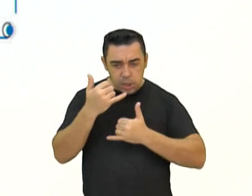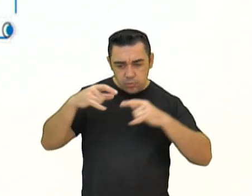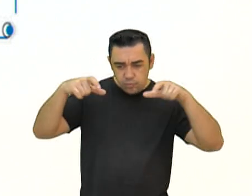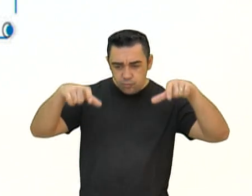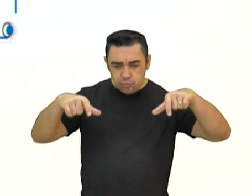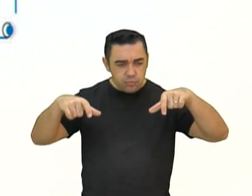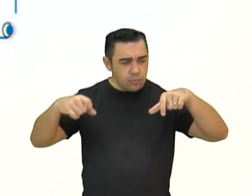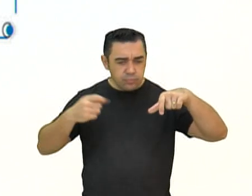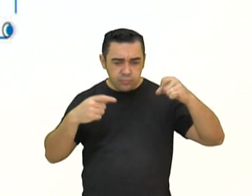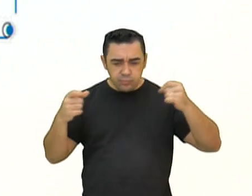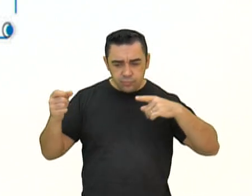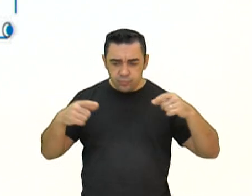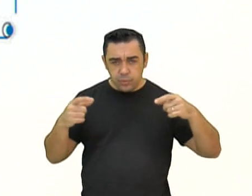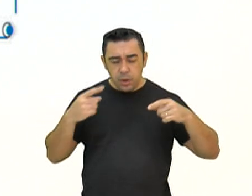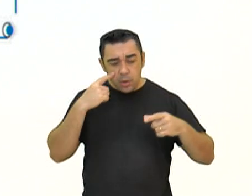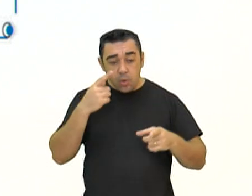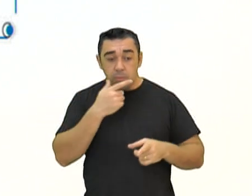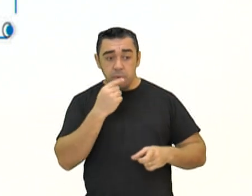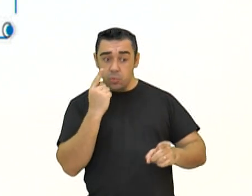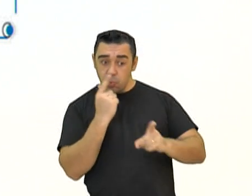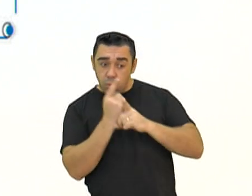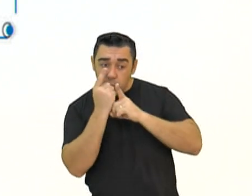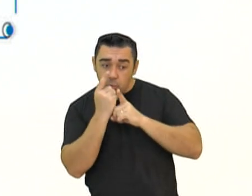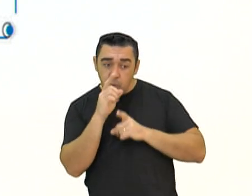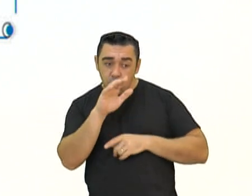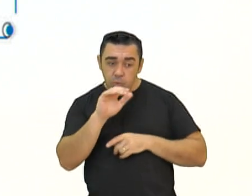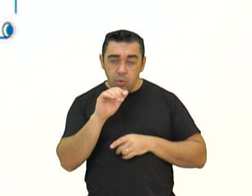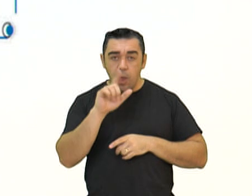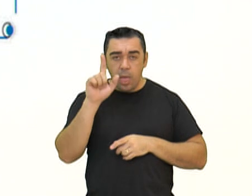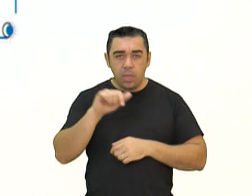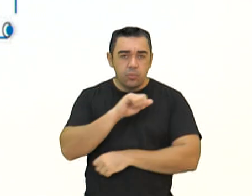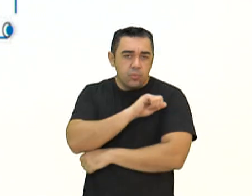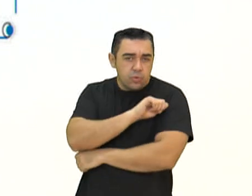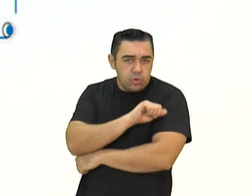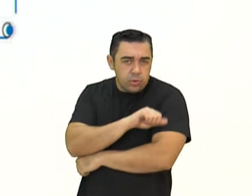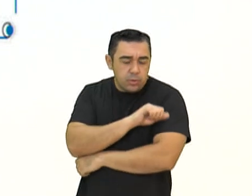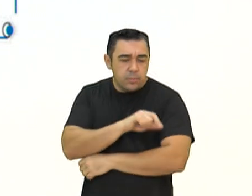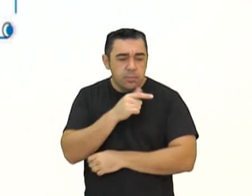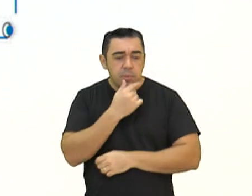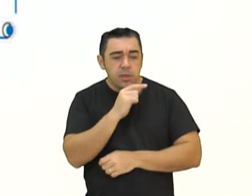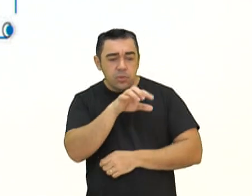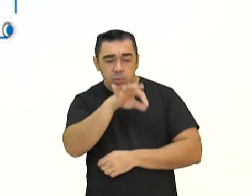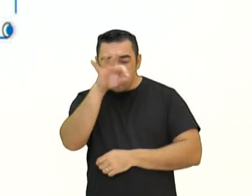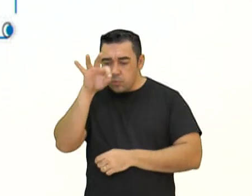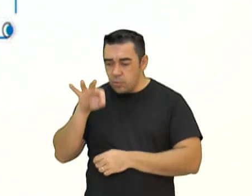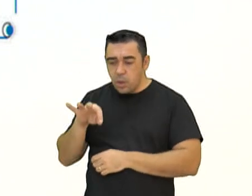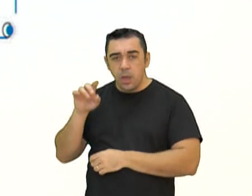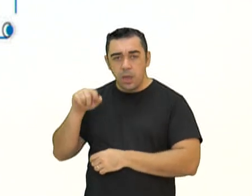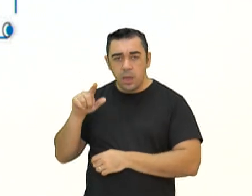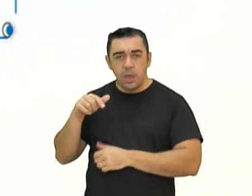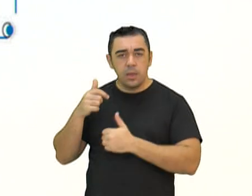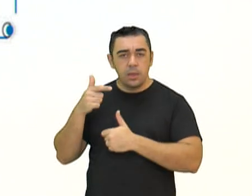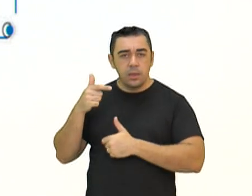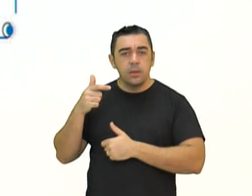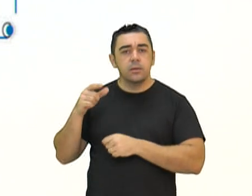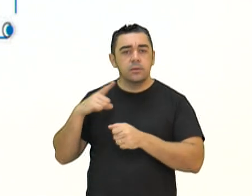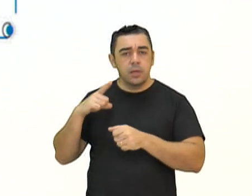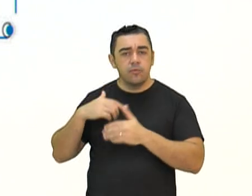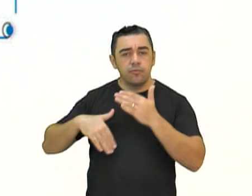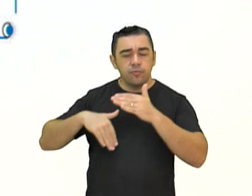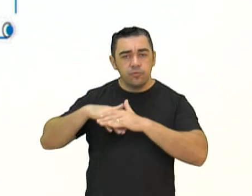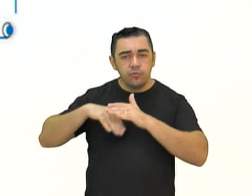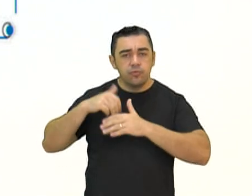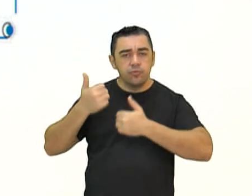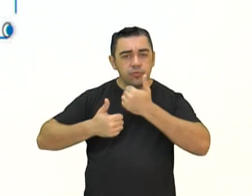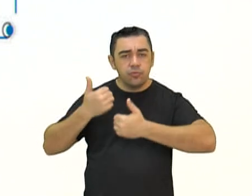na cidade Parada de Deus, no norte do estado do Rio de Janeiro. O menino é levado para ser reserva no Flamengo, mas